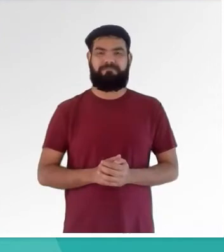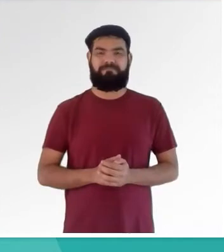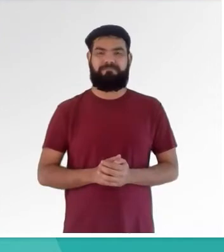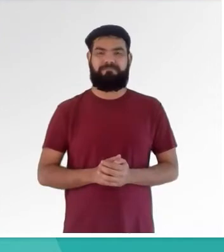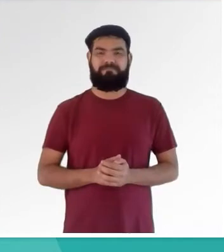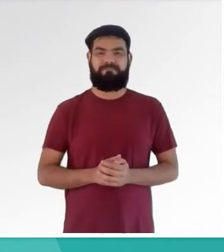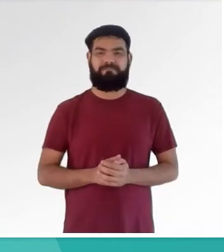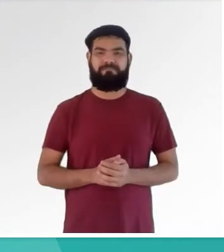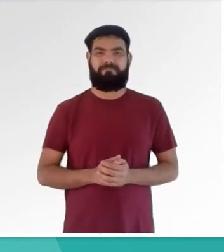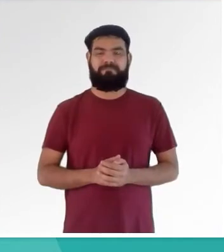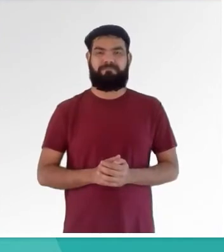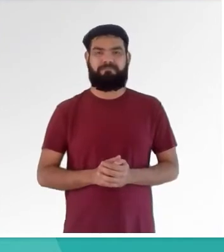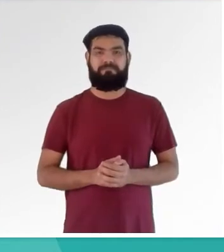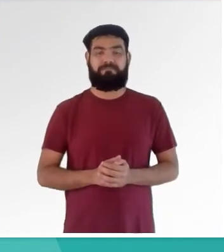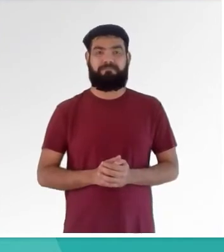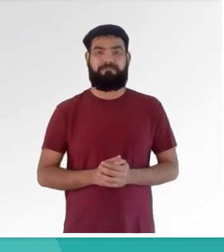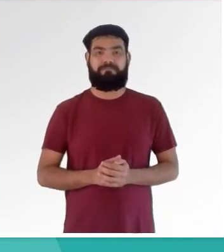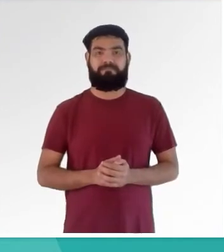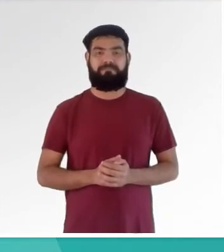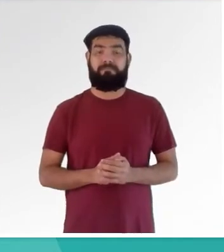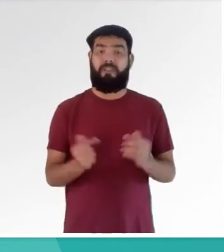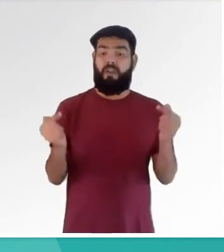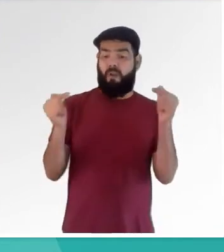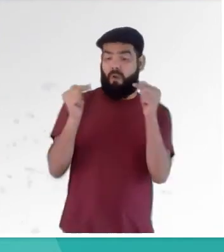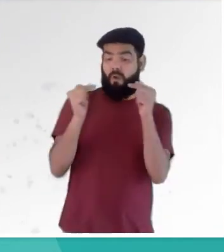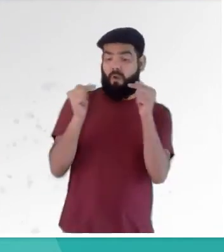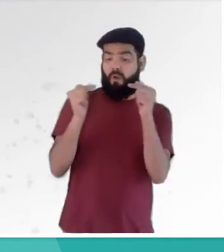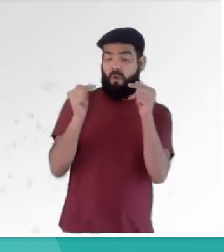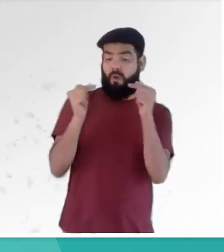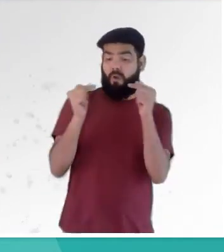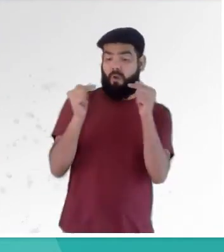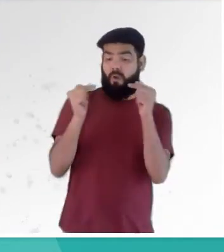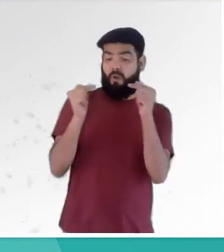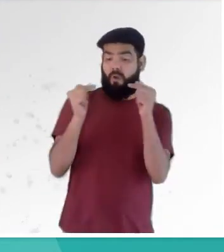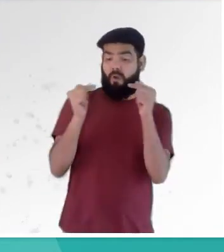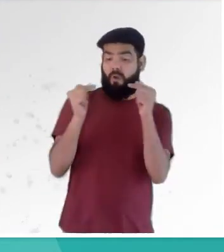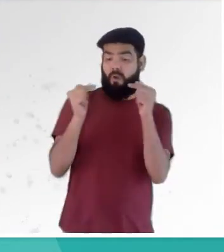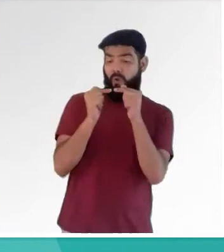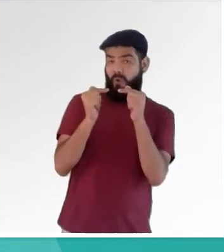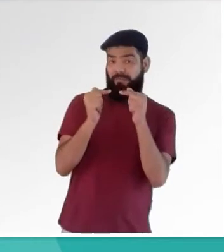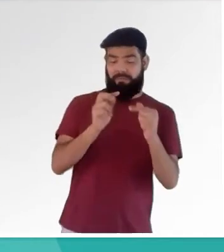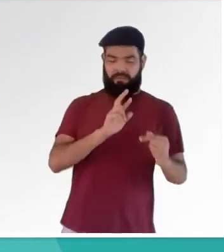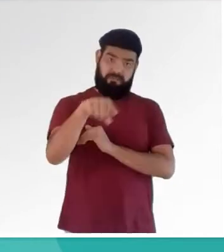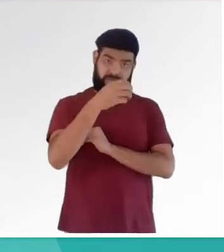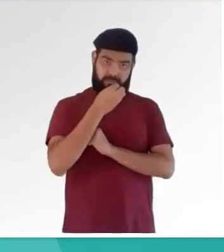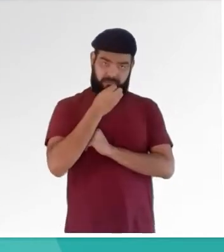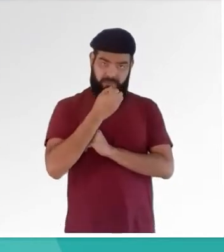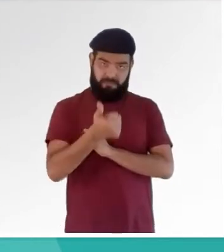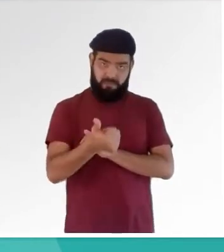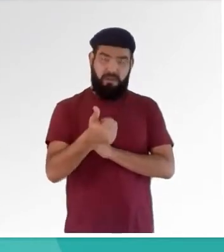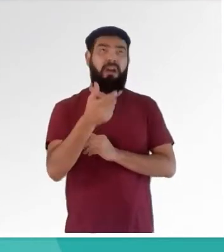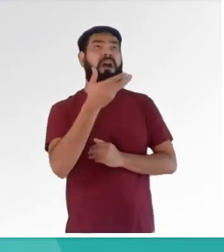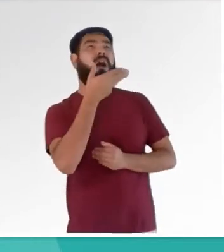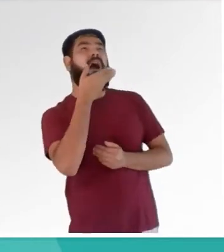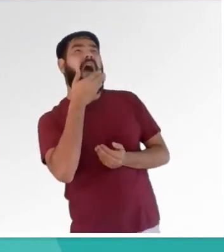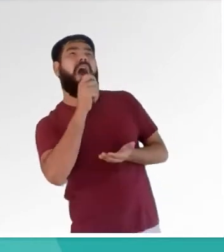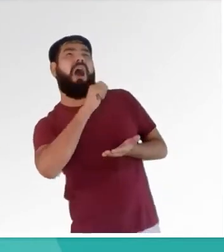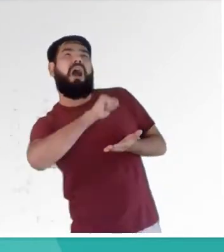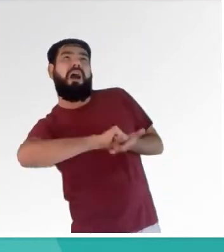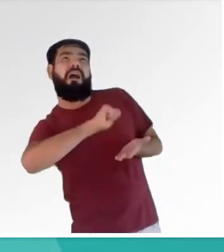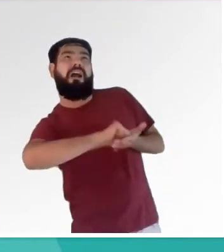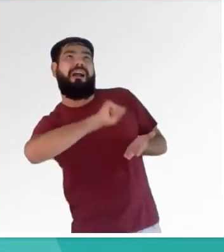com a religião de vocês. Tá bom? Anotando lá, pensando na religião de vocês. Então vamos ver.